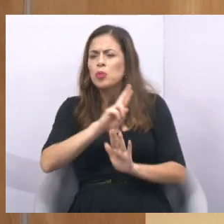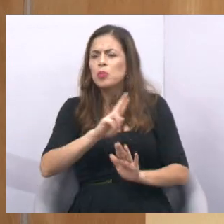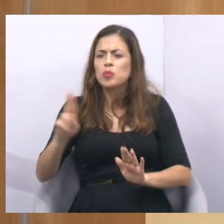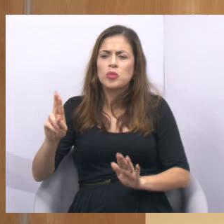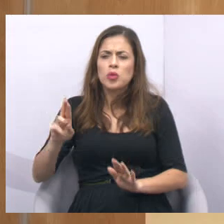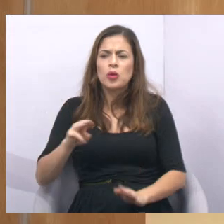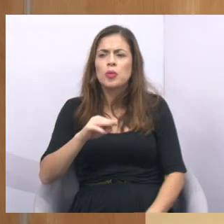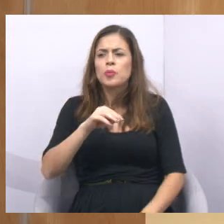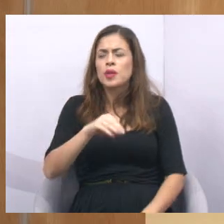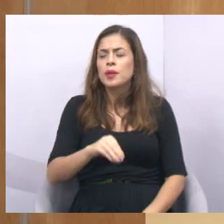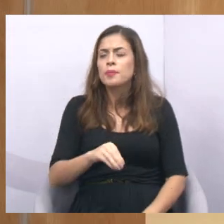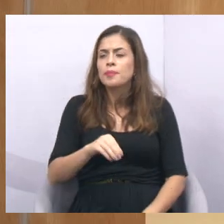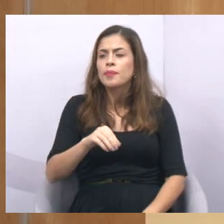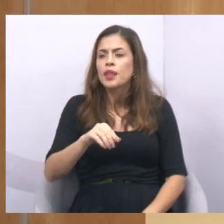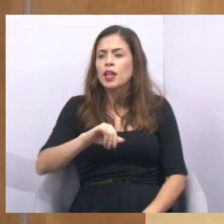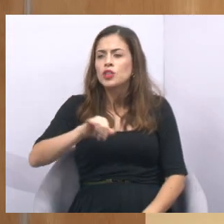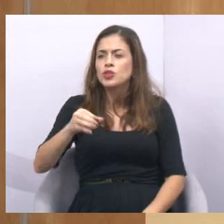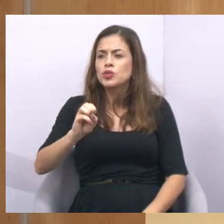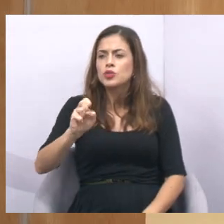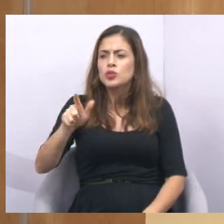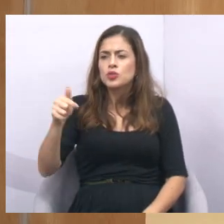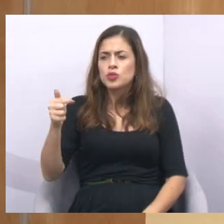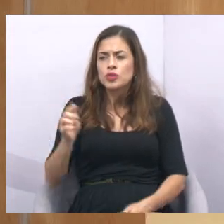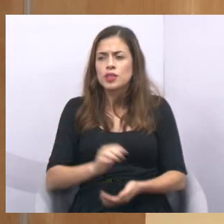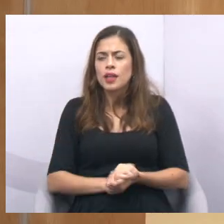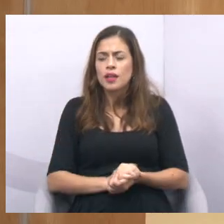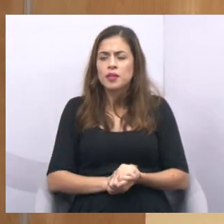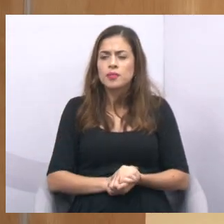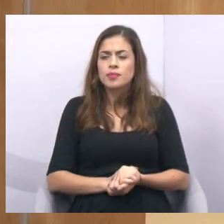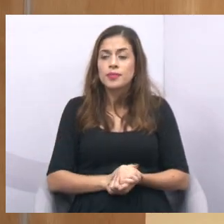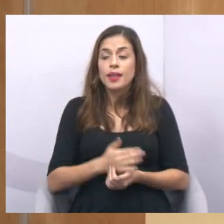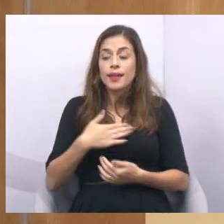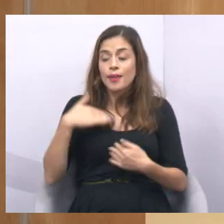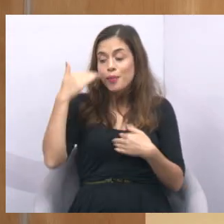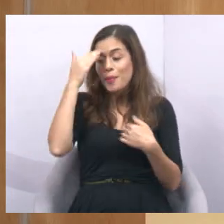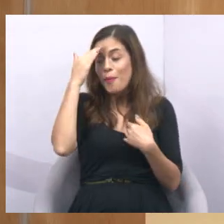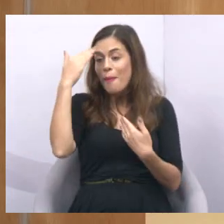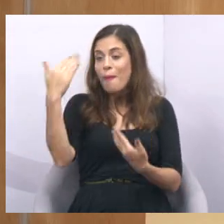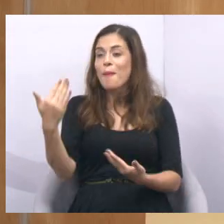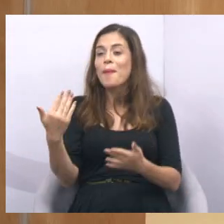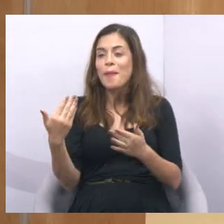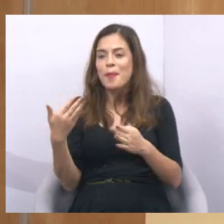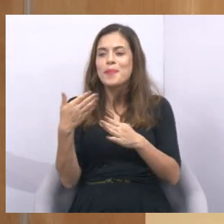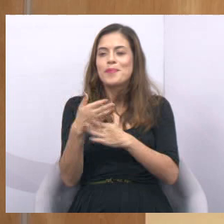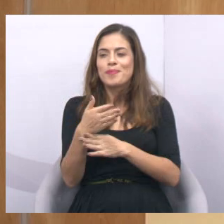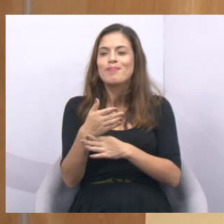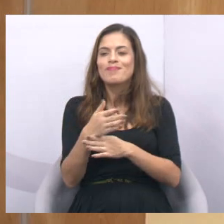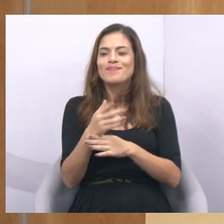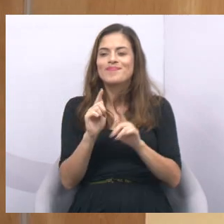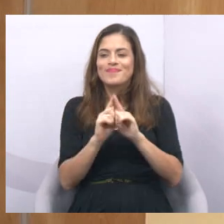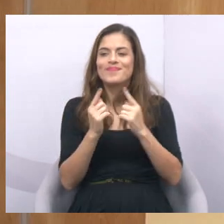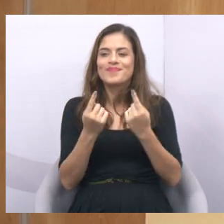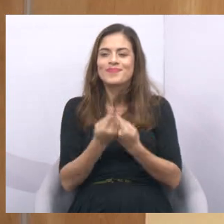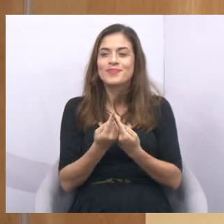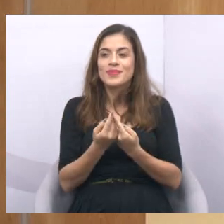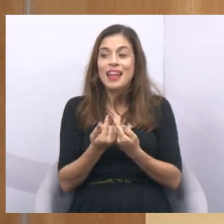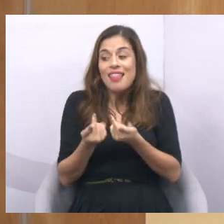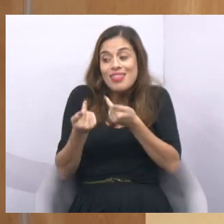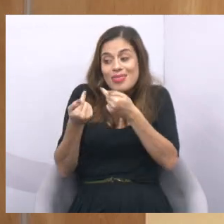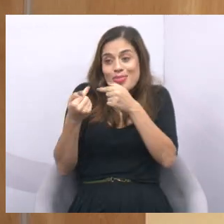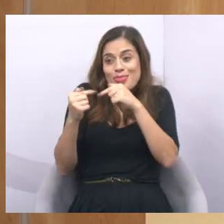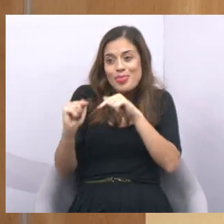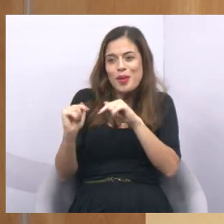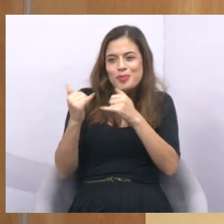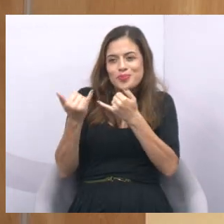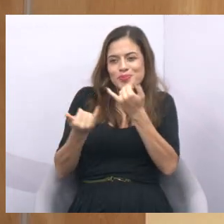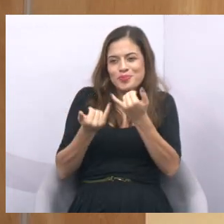Cruxem, Zé Geraldo, e eu tive a honra de fazer parte desse time. Aí jogamos contra Monte Líbano,